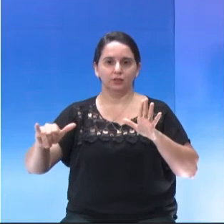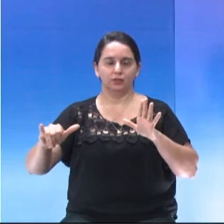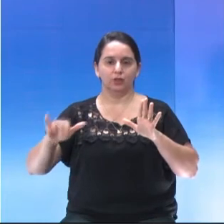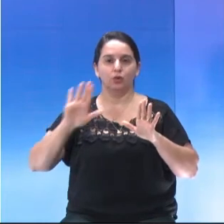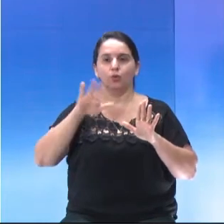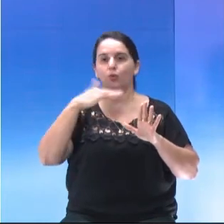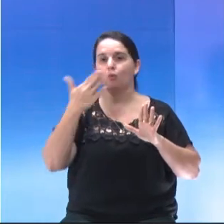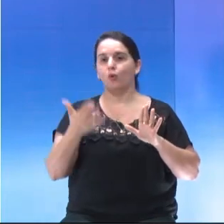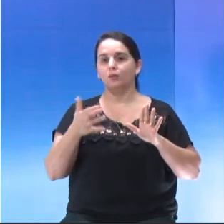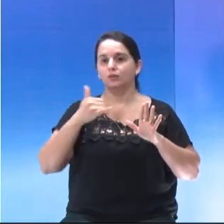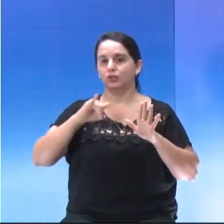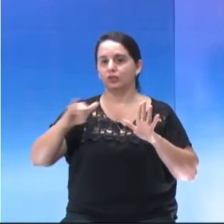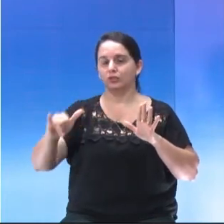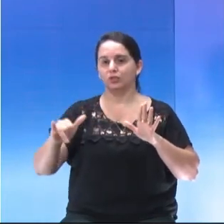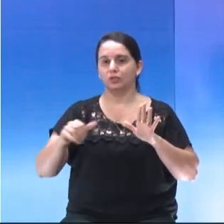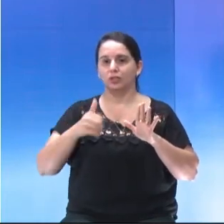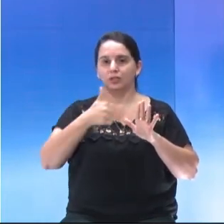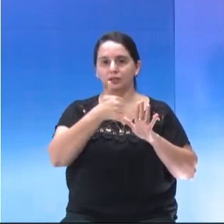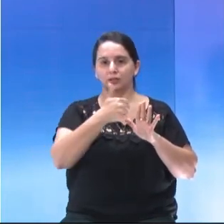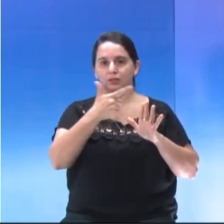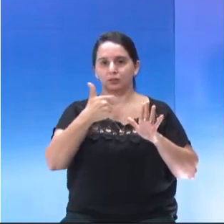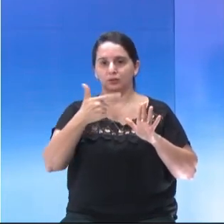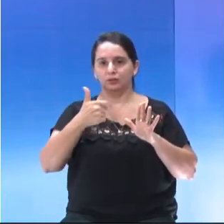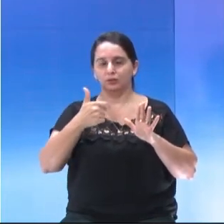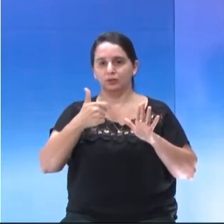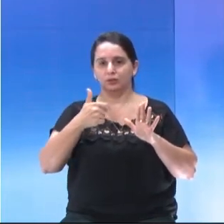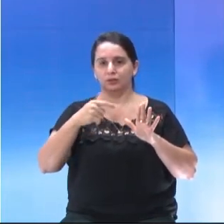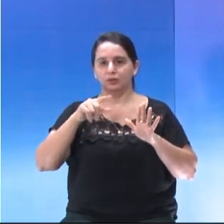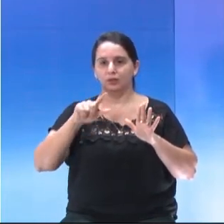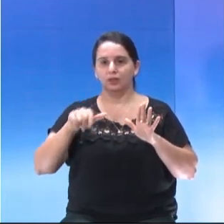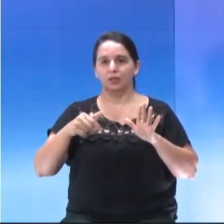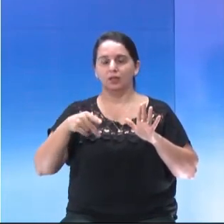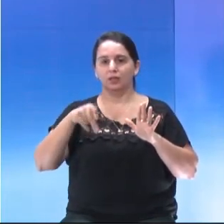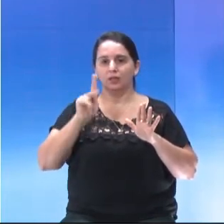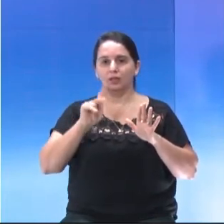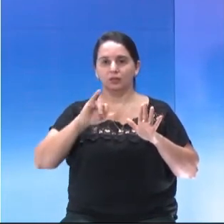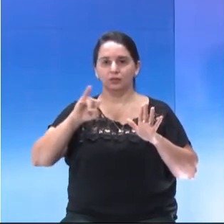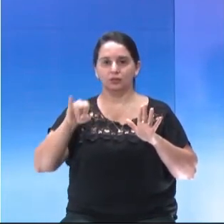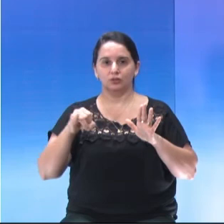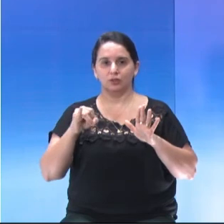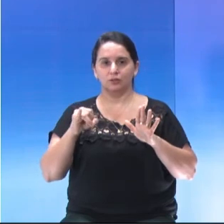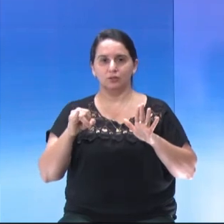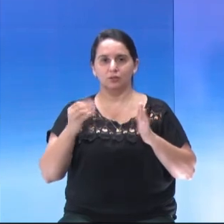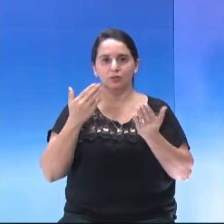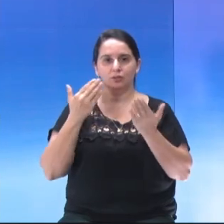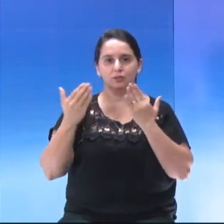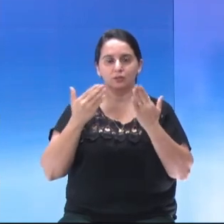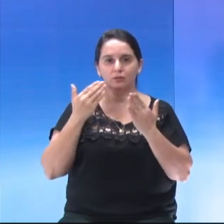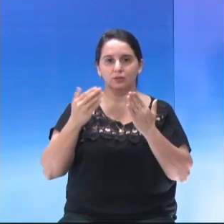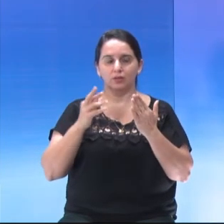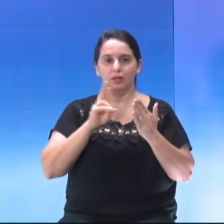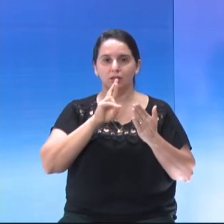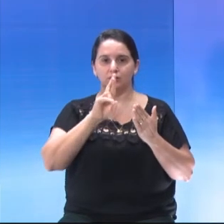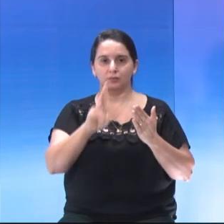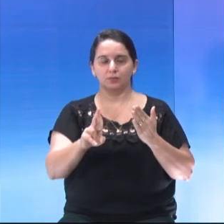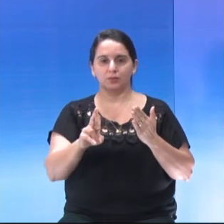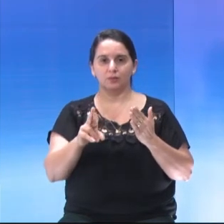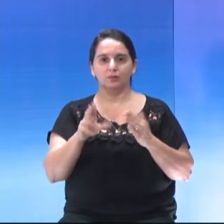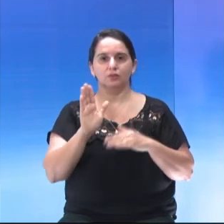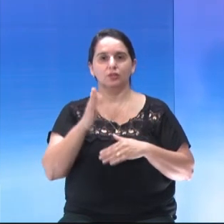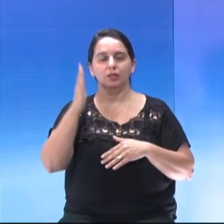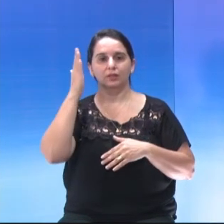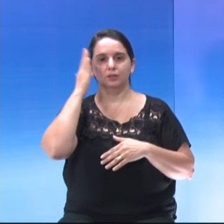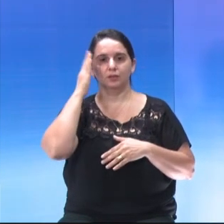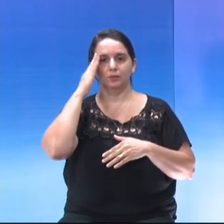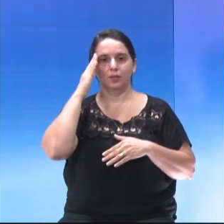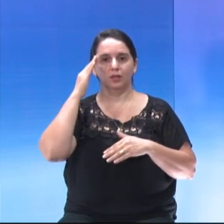ela liberou quanto de energia nesse caso? 112 kJ. Então, analisando as nossas alternativas,